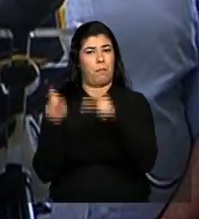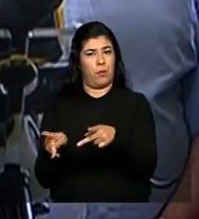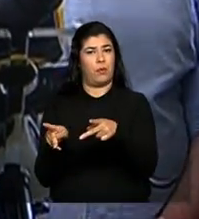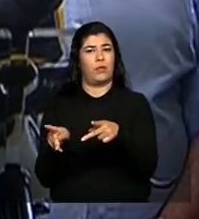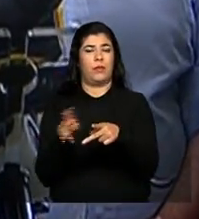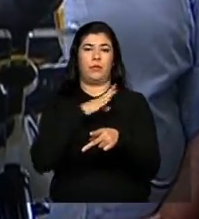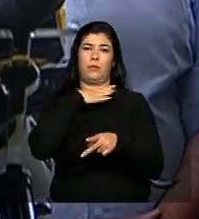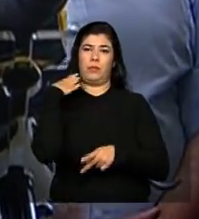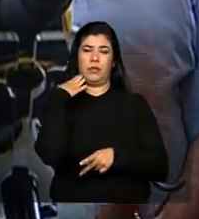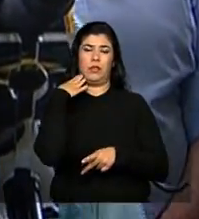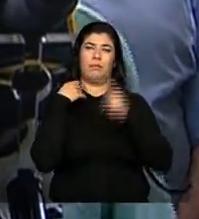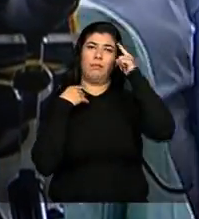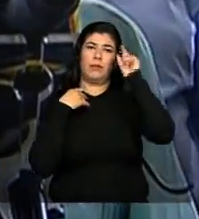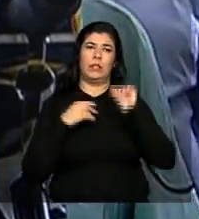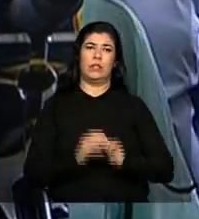uma pessoa,